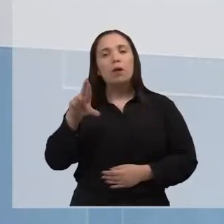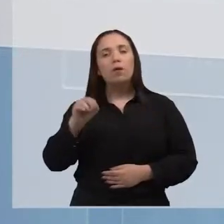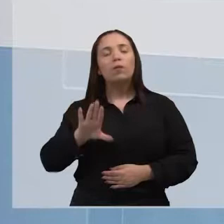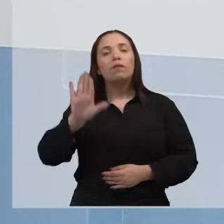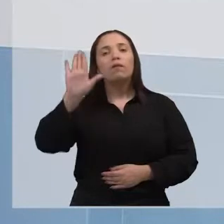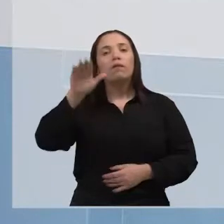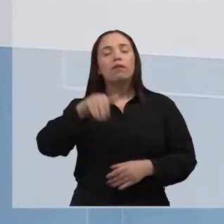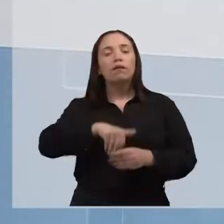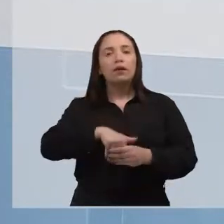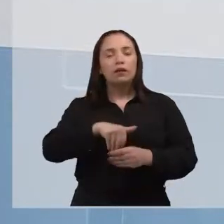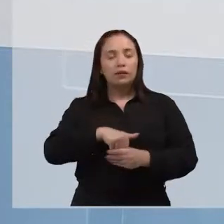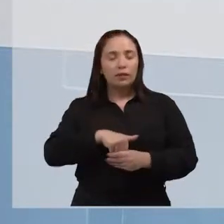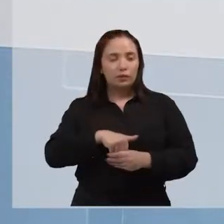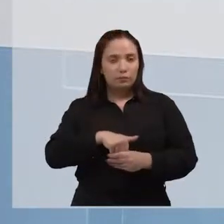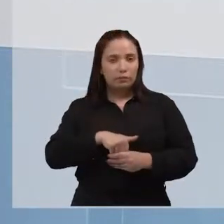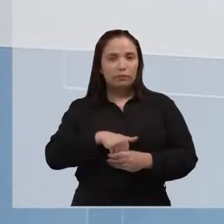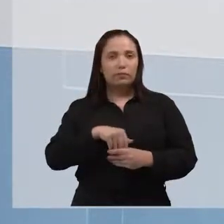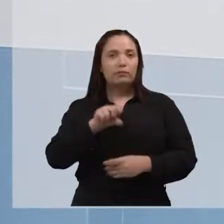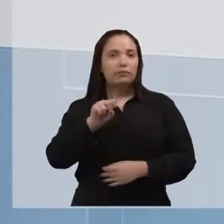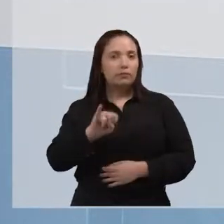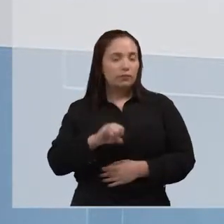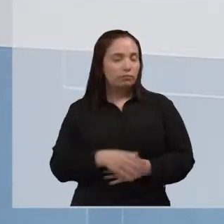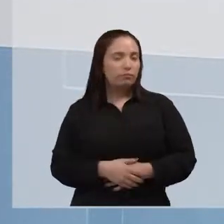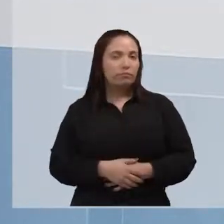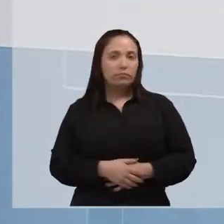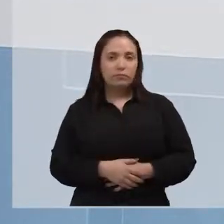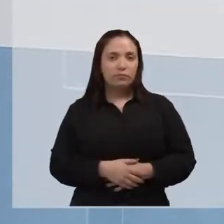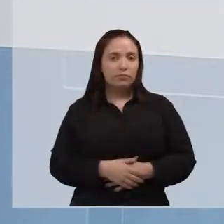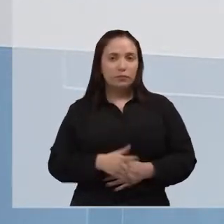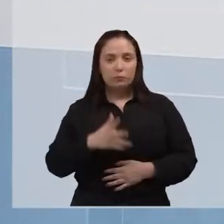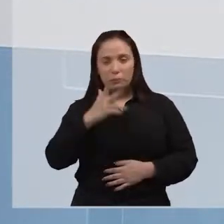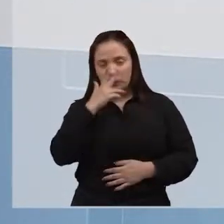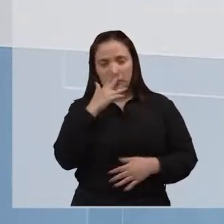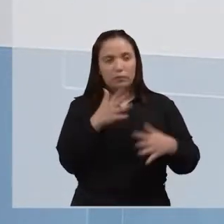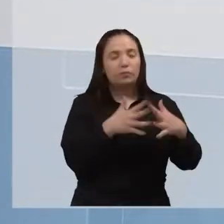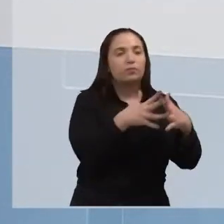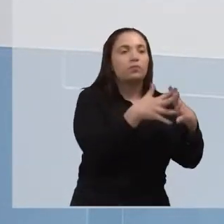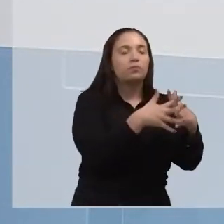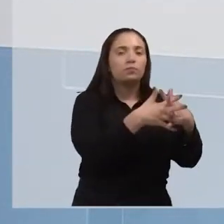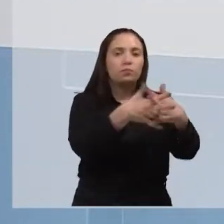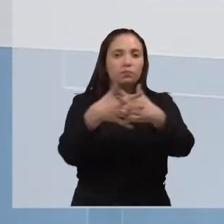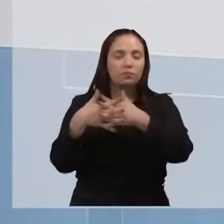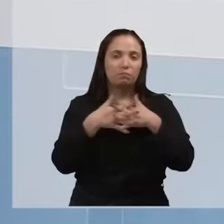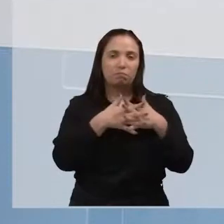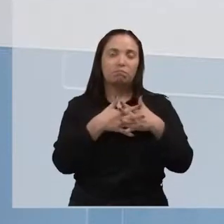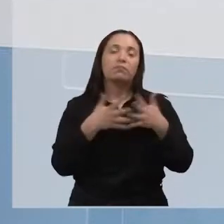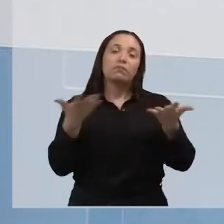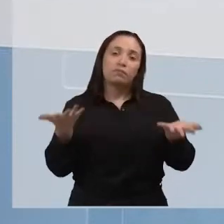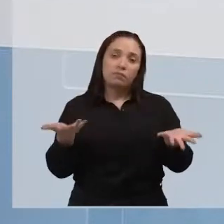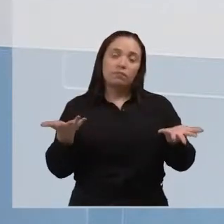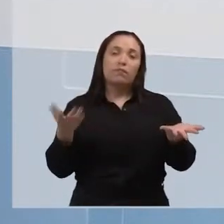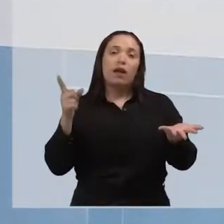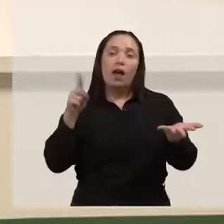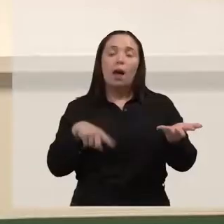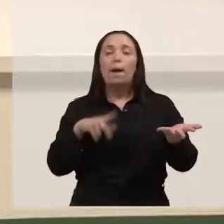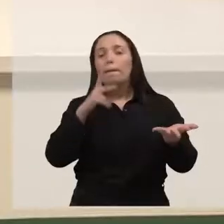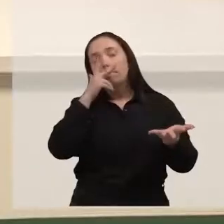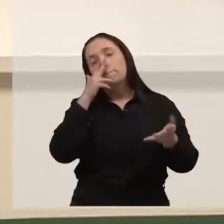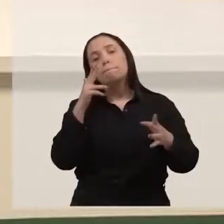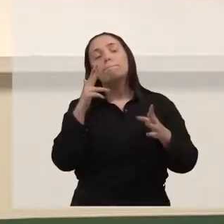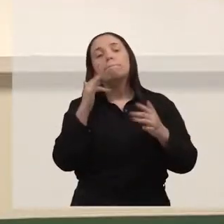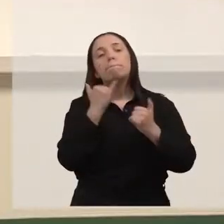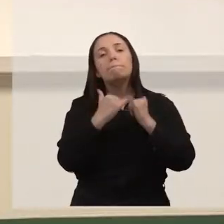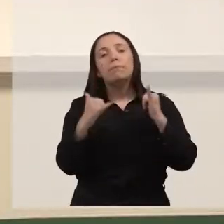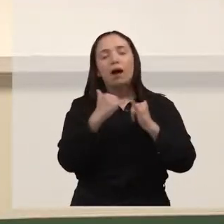candidato, Luiz? Aí acabava a eleição, né? Mas quem é o similar dele? É o Joaquim Barbosa. Então, o que foi